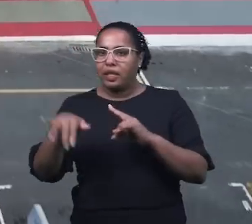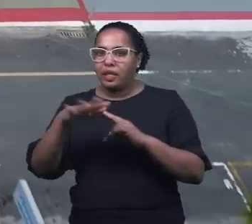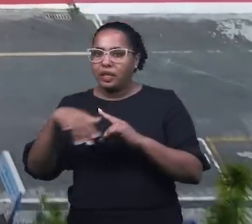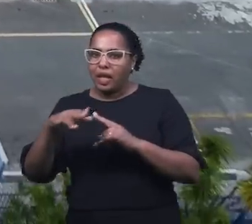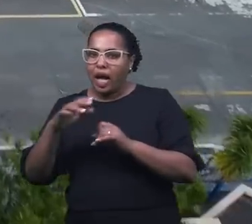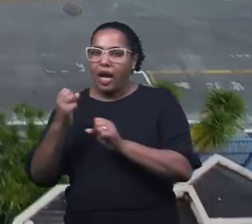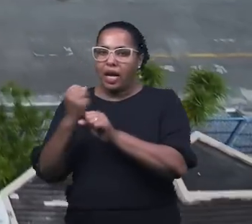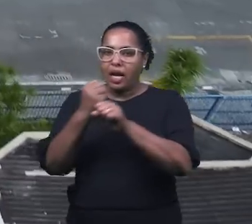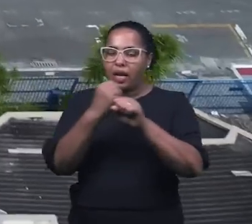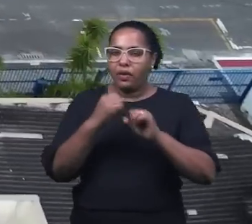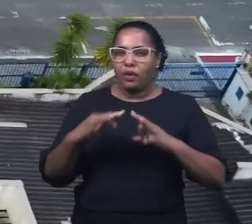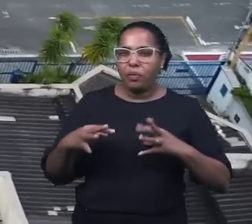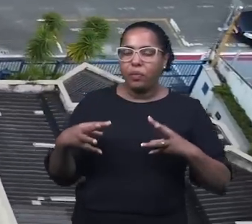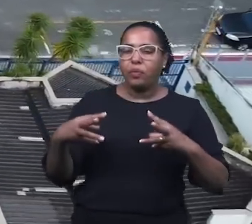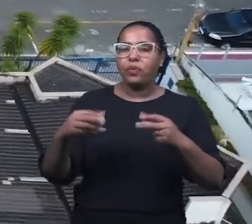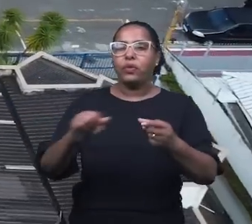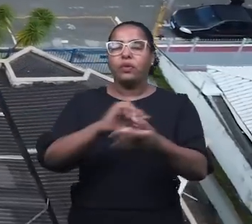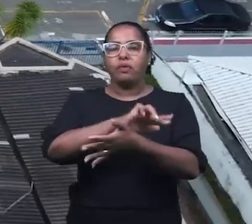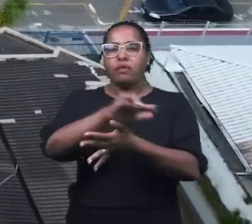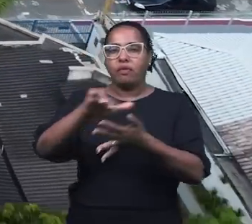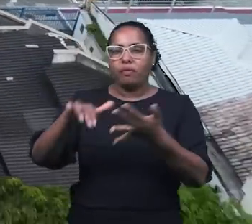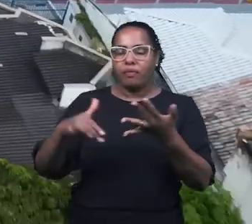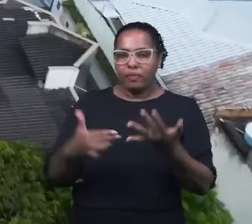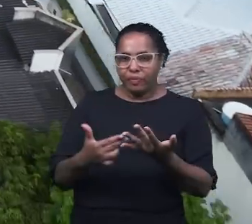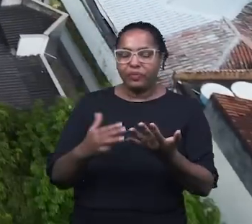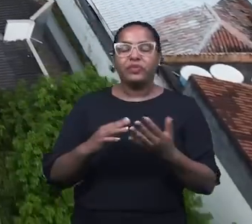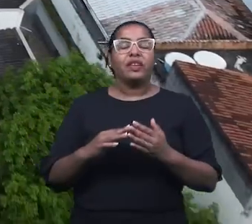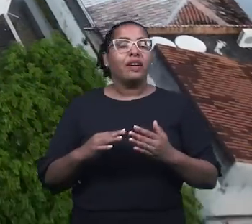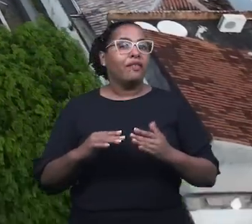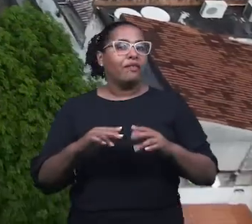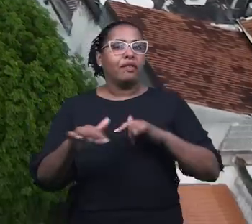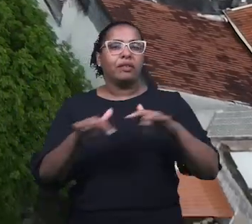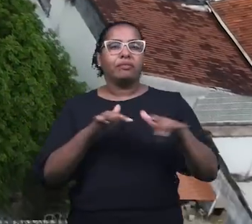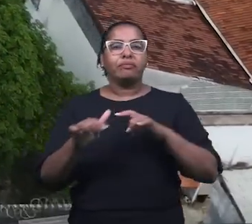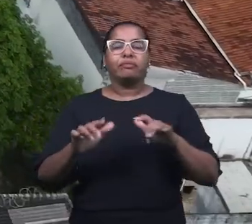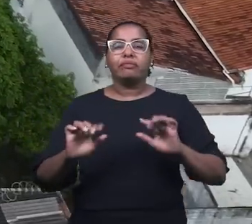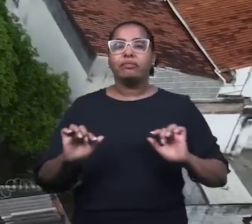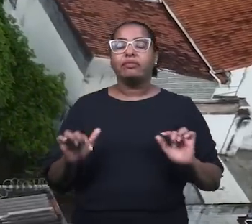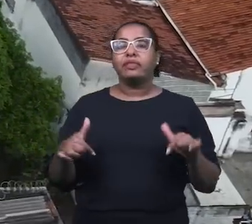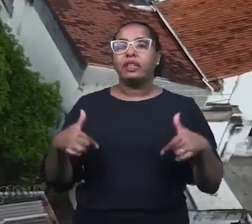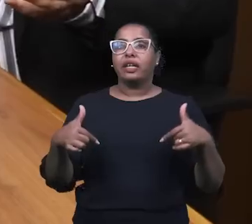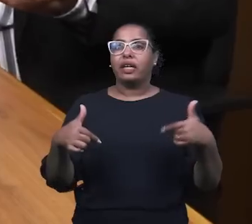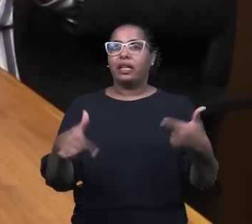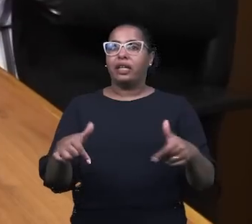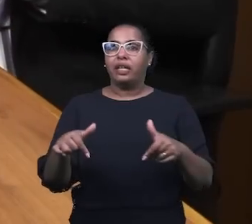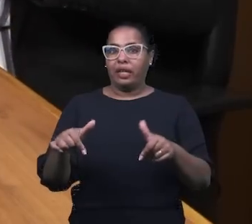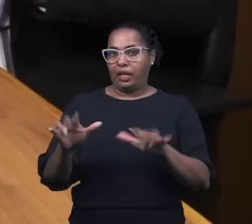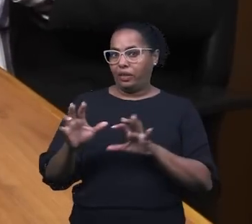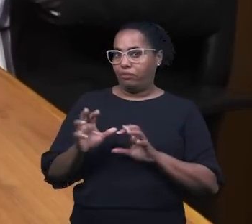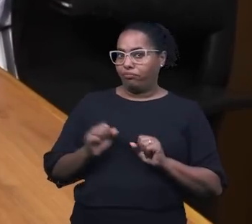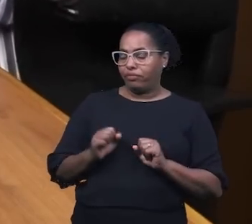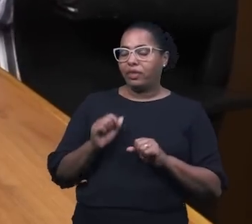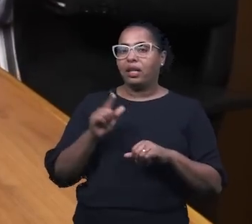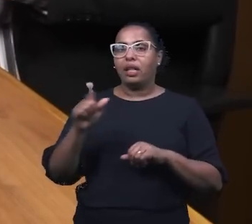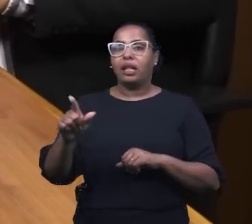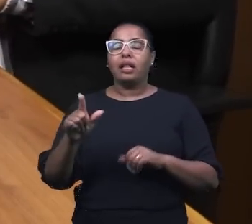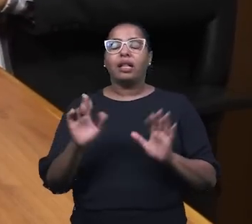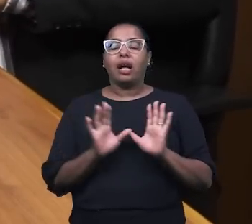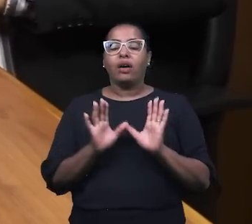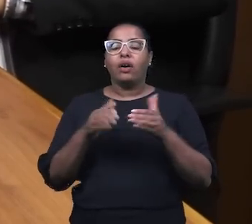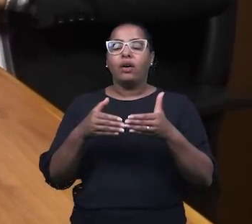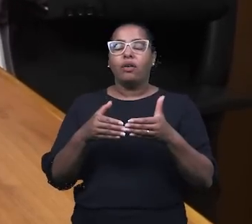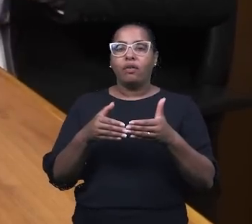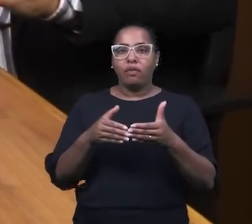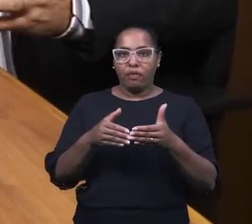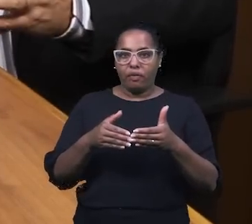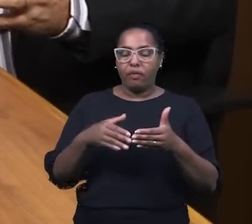imóveis, das reformas. Há diversos trabalhos que são feitos ali, diversas ações que são adotadas ali de maneira